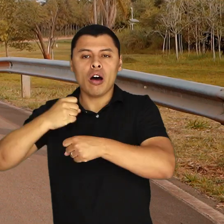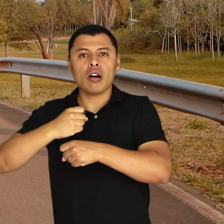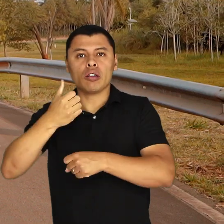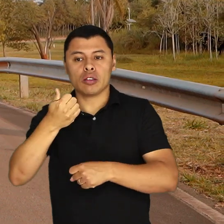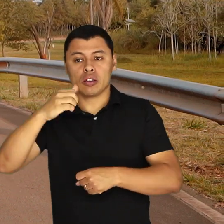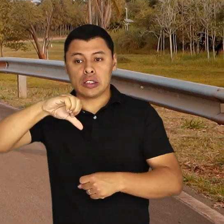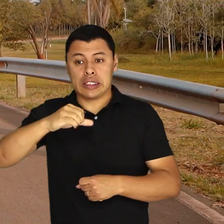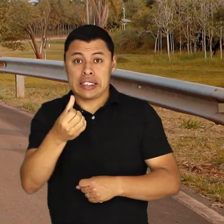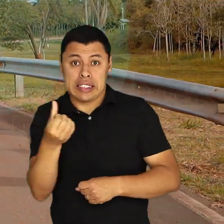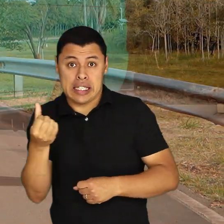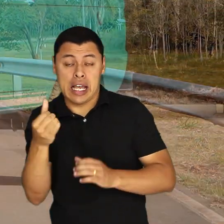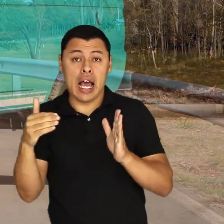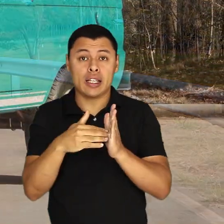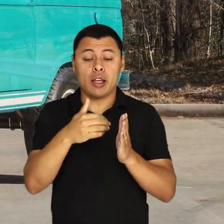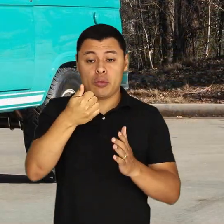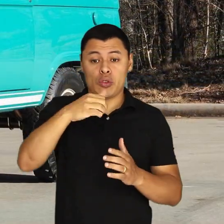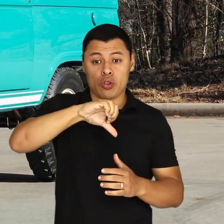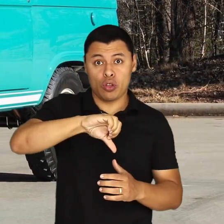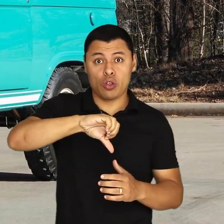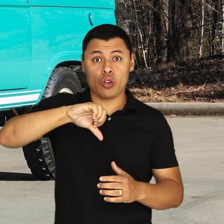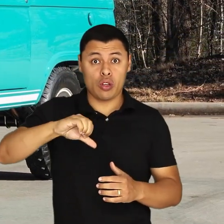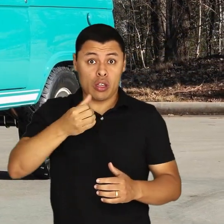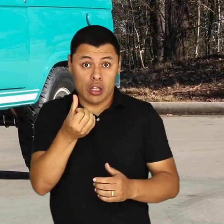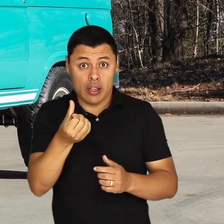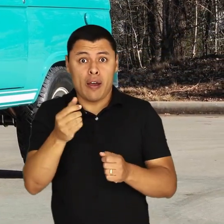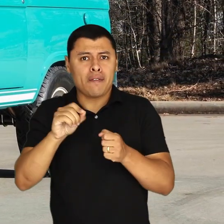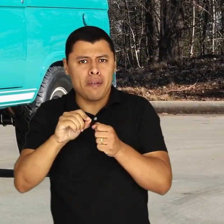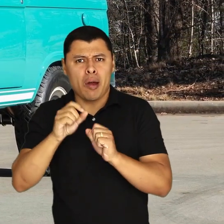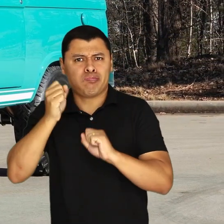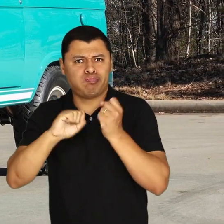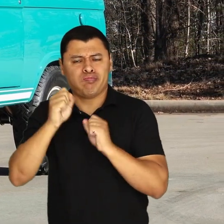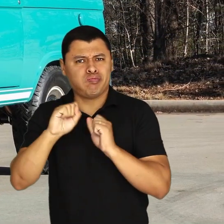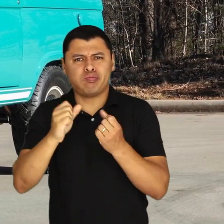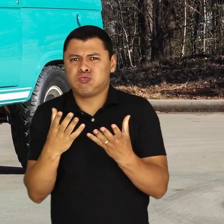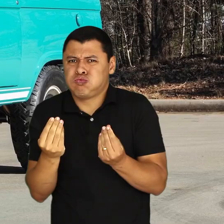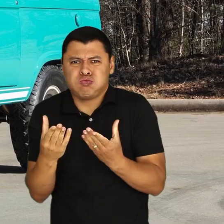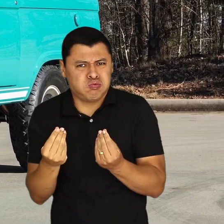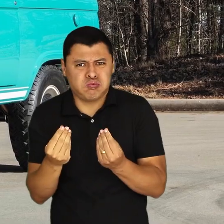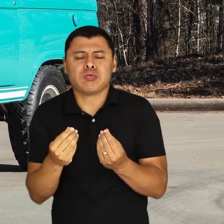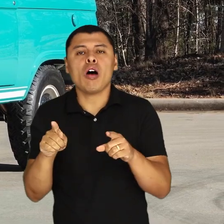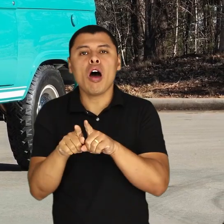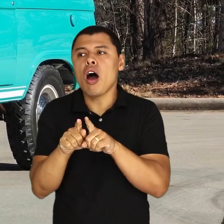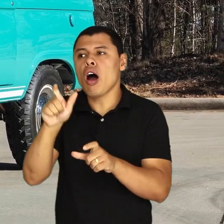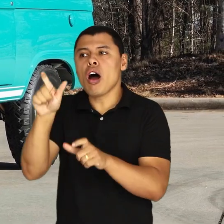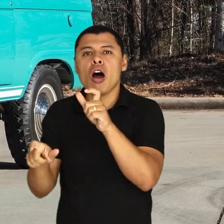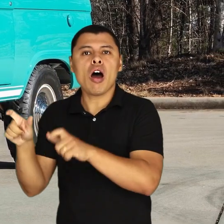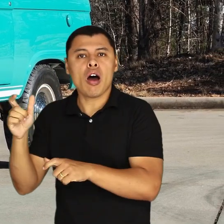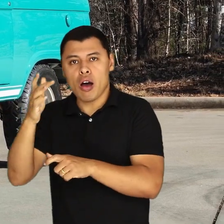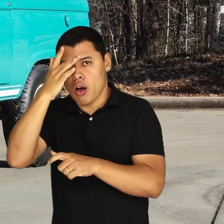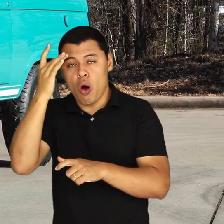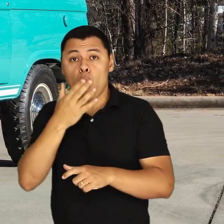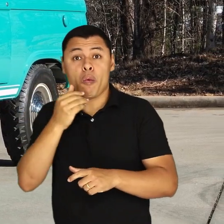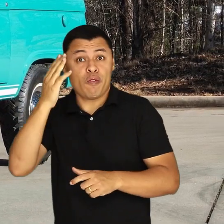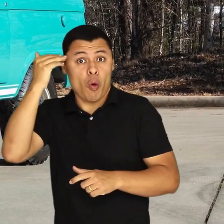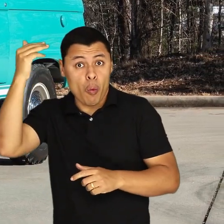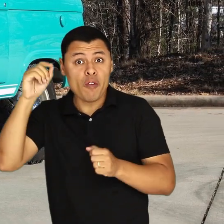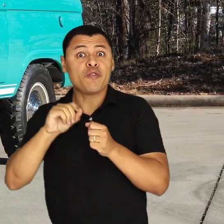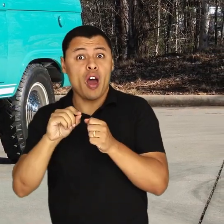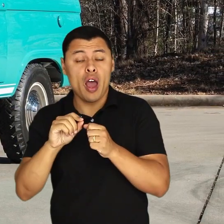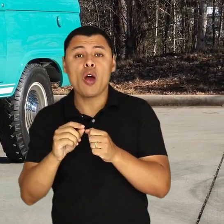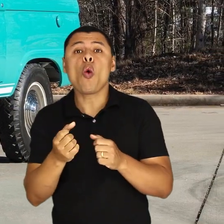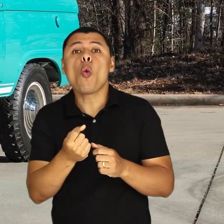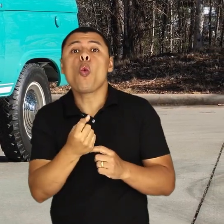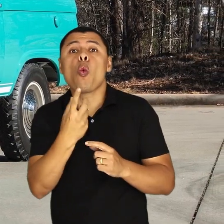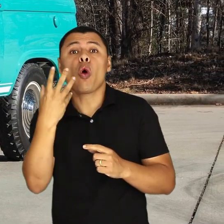produzido aí entre 66 e 96, inclusive com muitos dos nomes envolvidos na produção do Mustang, como por exemplo Donald Frey e